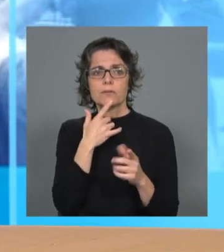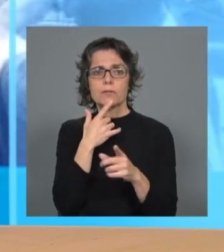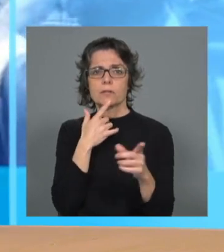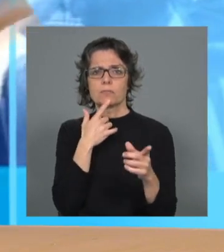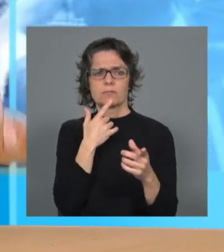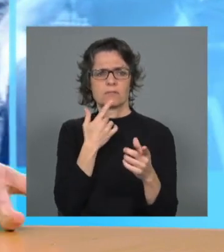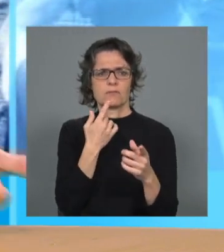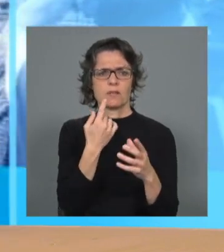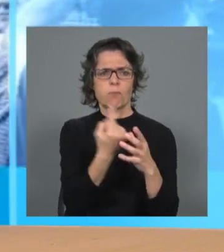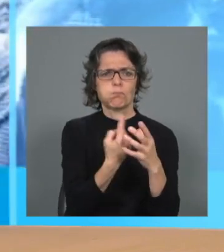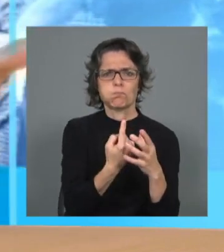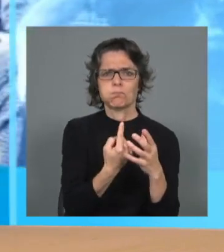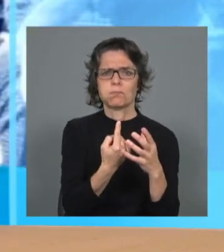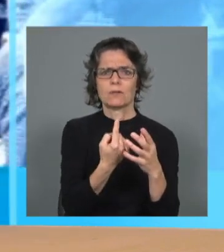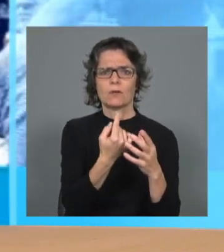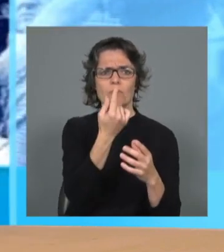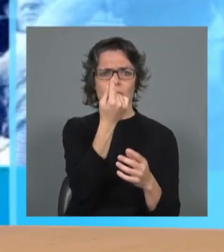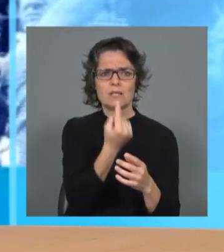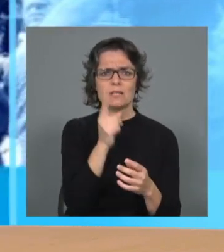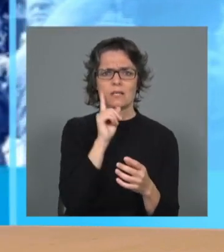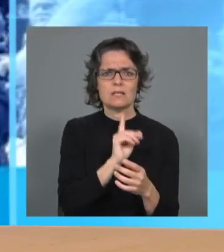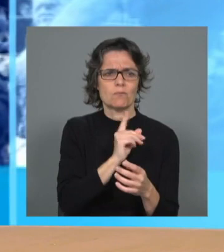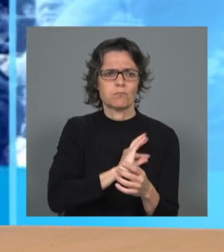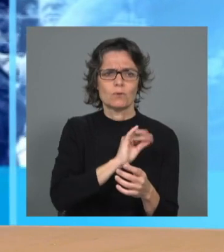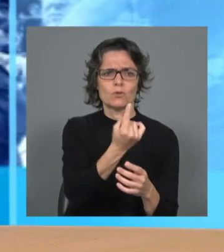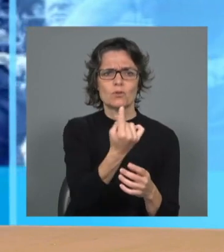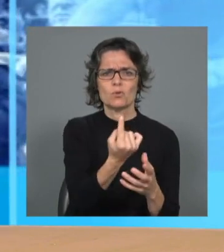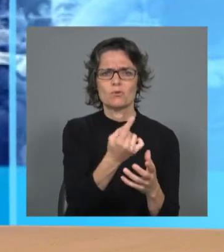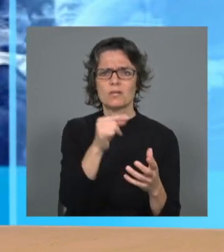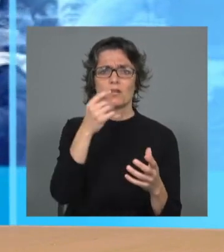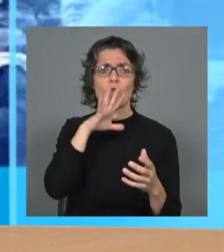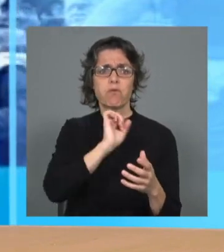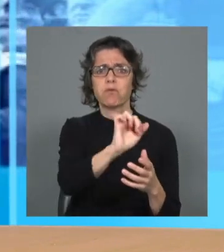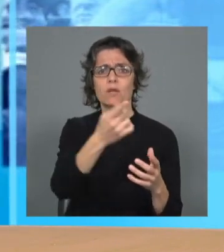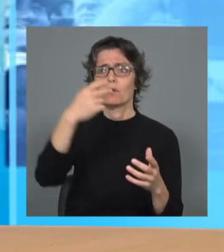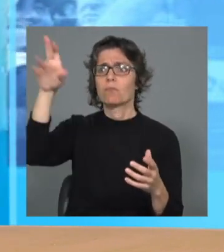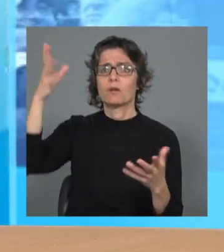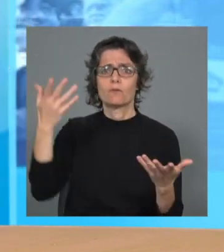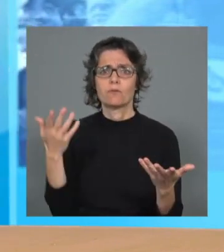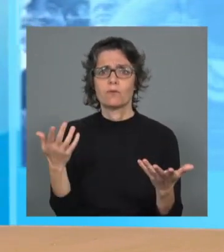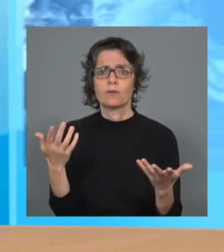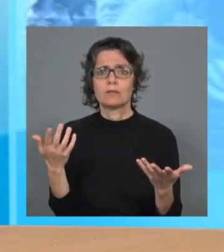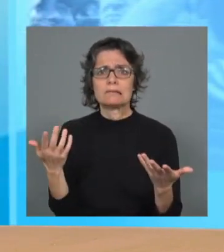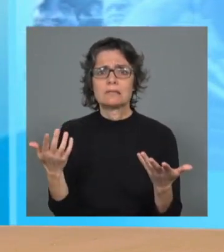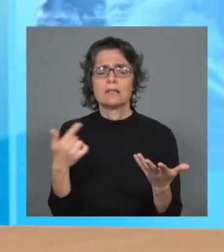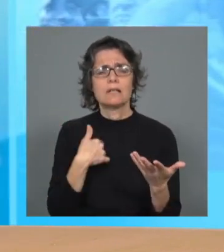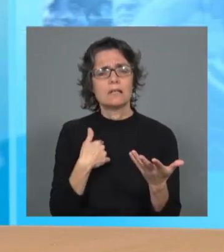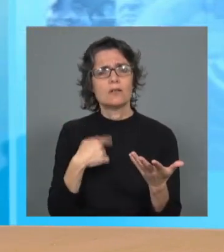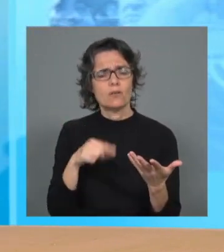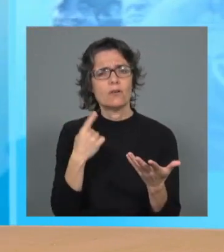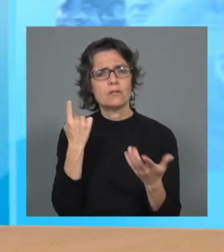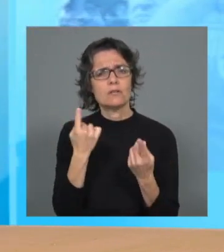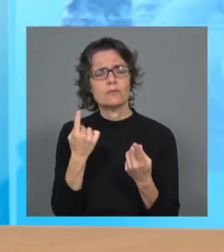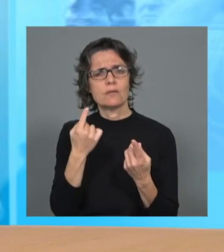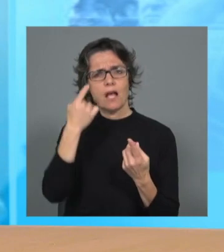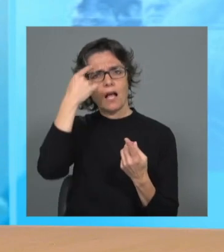viúva, os filhos estão no estrangeiro, estão em Lisboa, estão fora, e não se tem noção, muitas vezes falamos em desertificação,